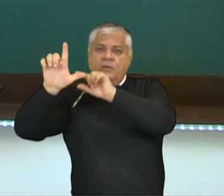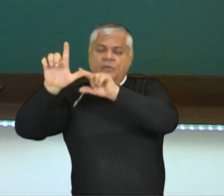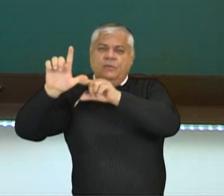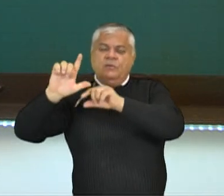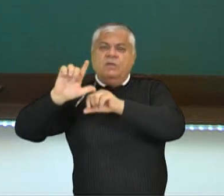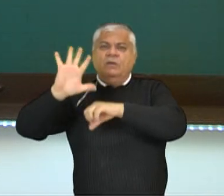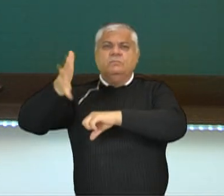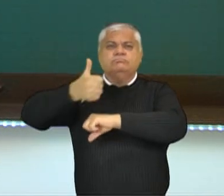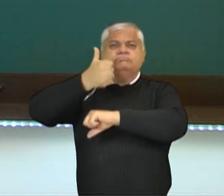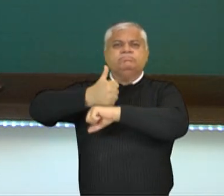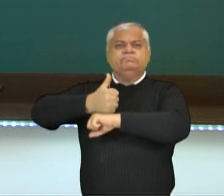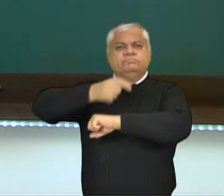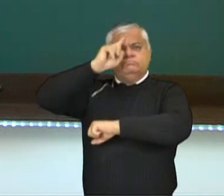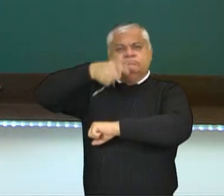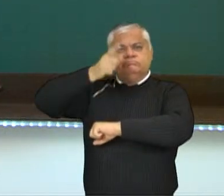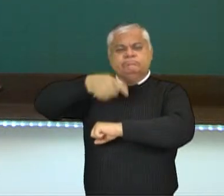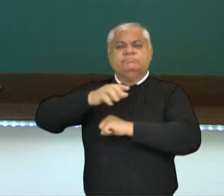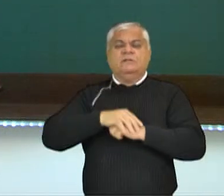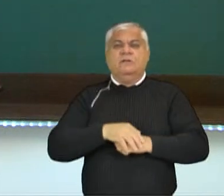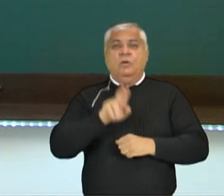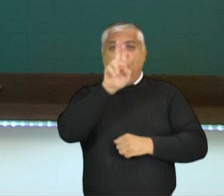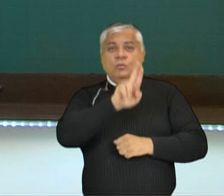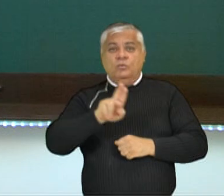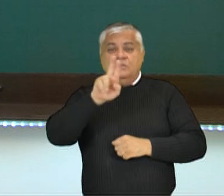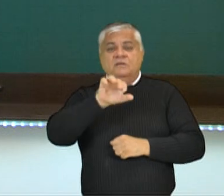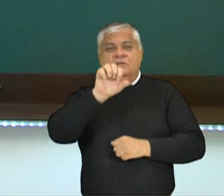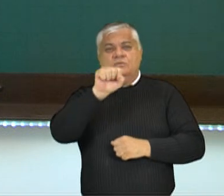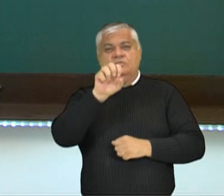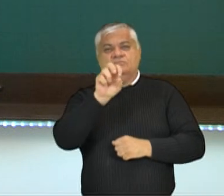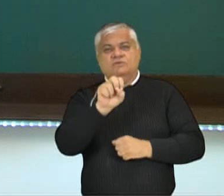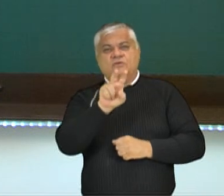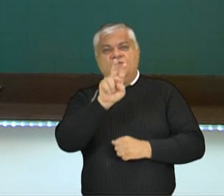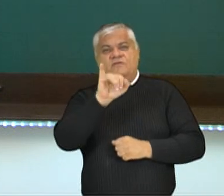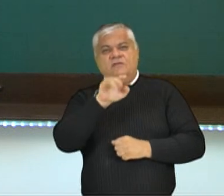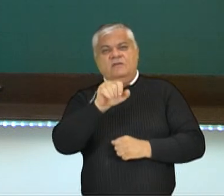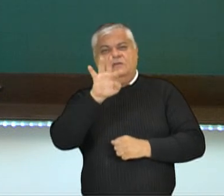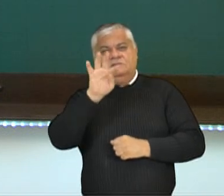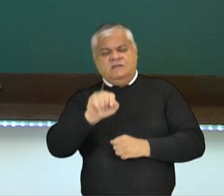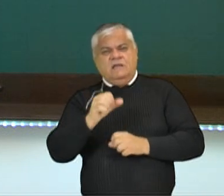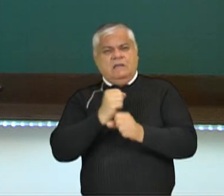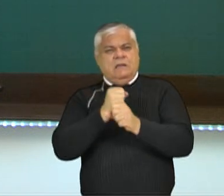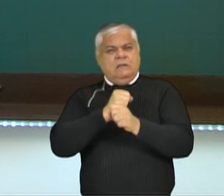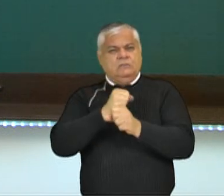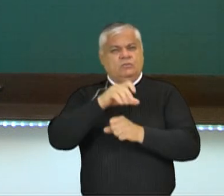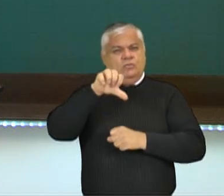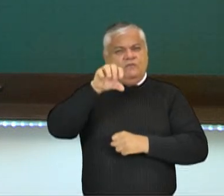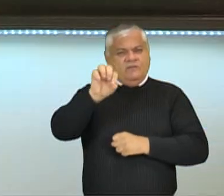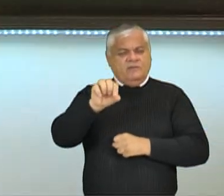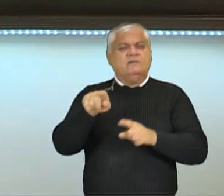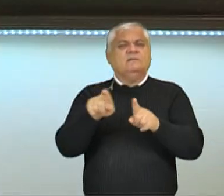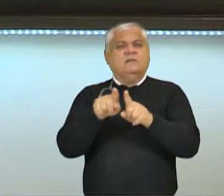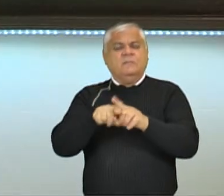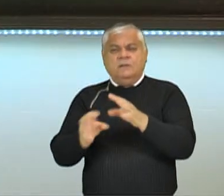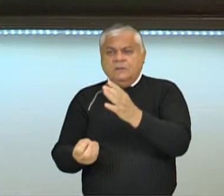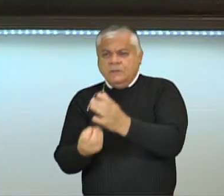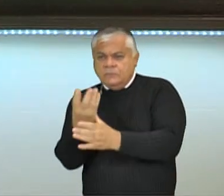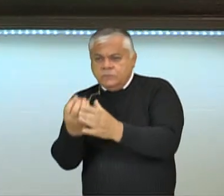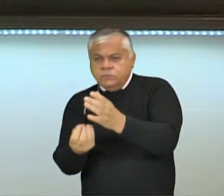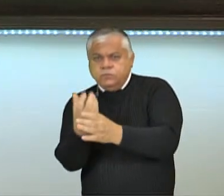sob o domínio da extinta União Soviética até a década de 90, e o processo de formação